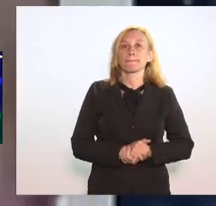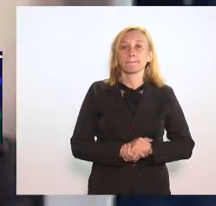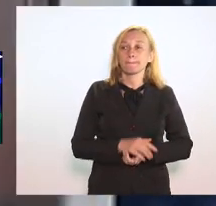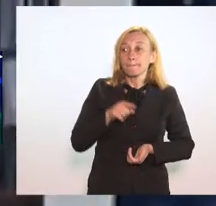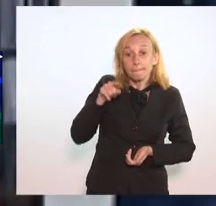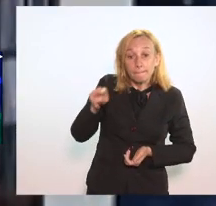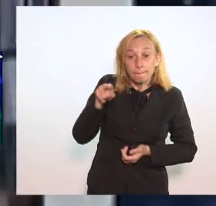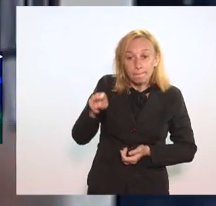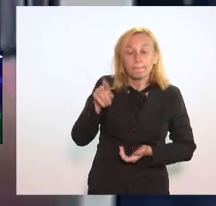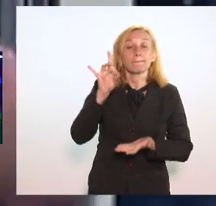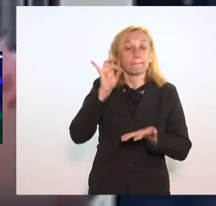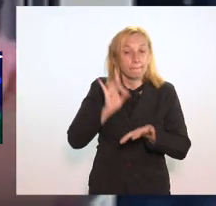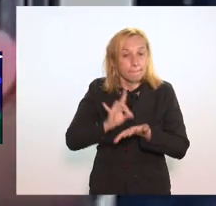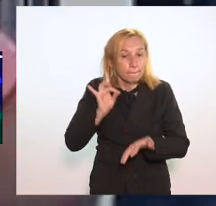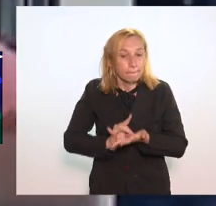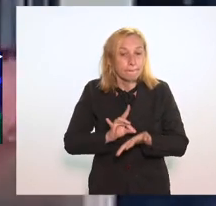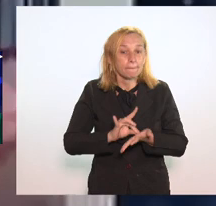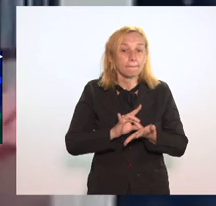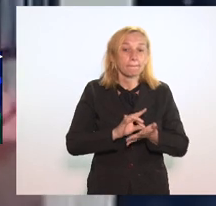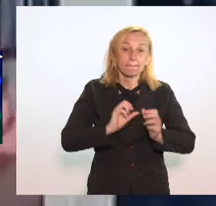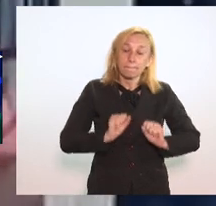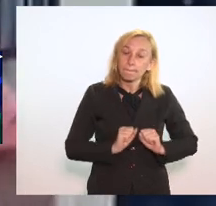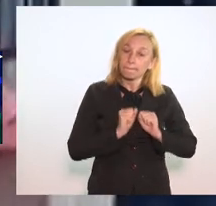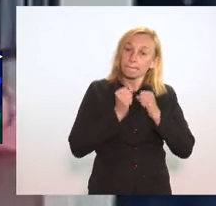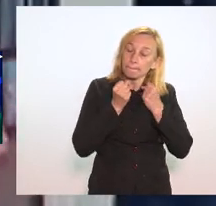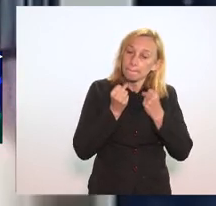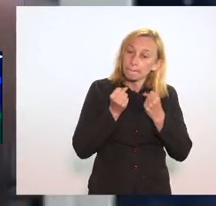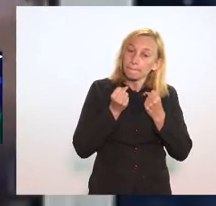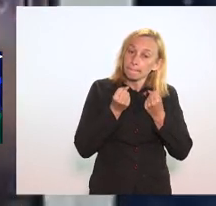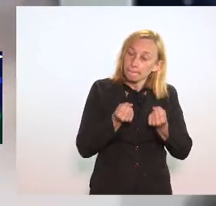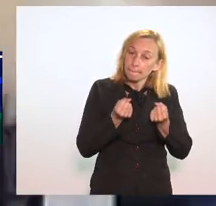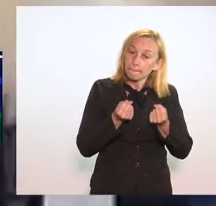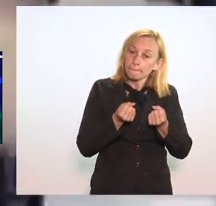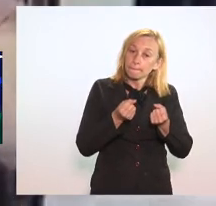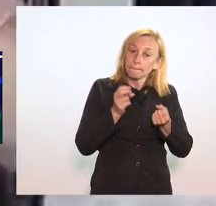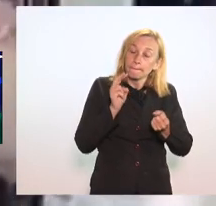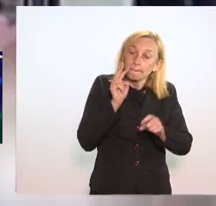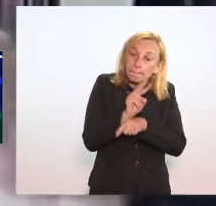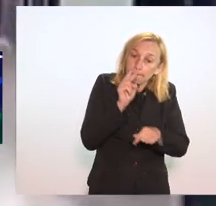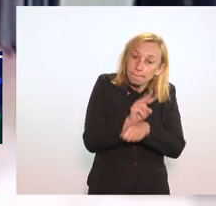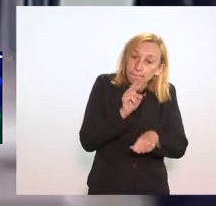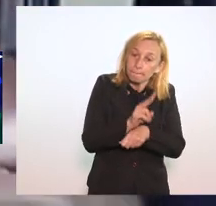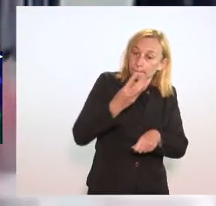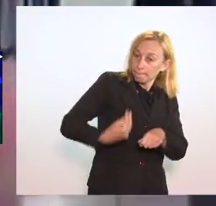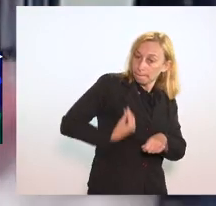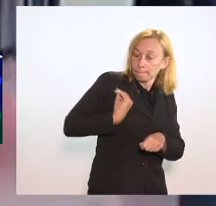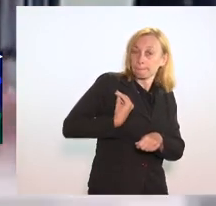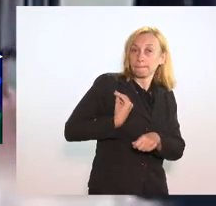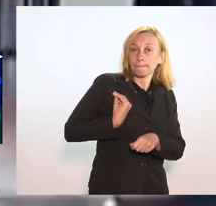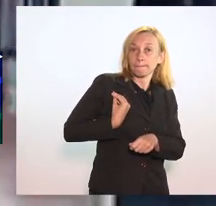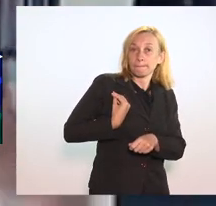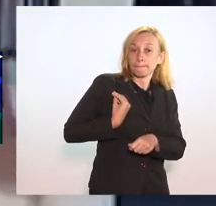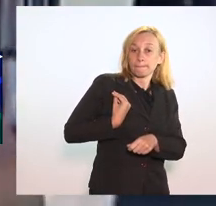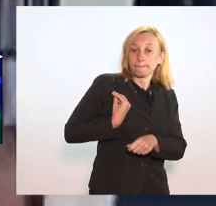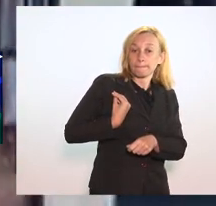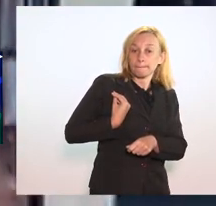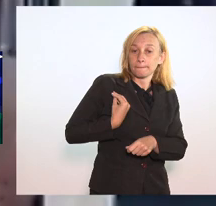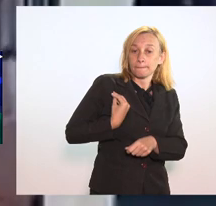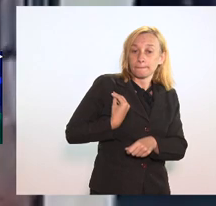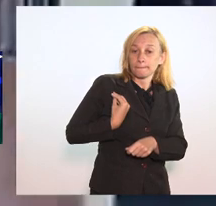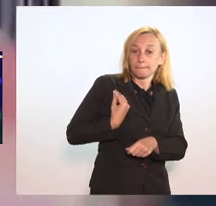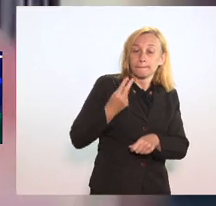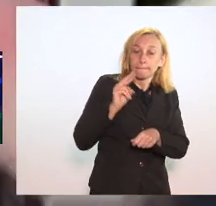daqueles que realmente defendem a vida porque defender a vida dizer que